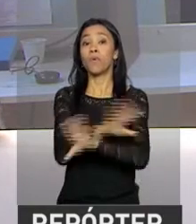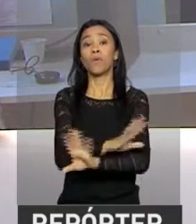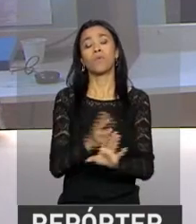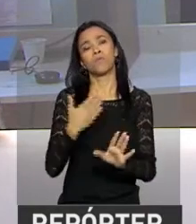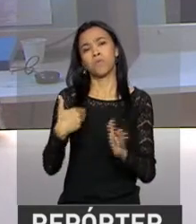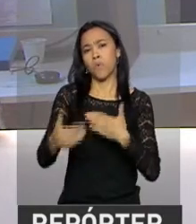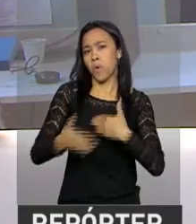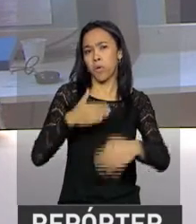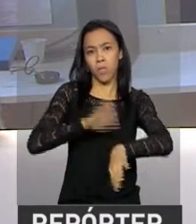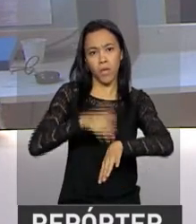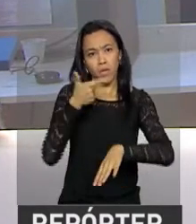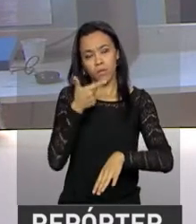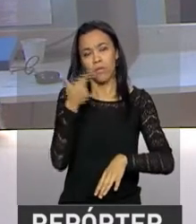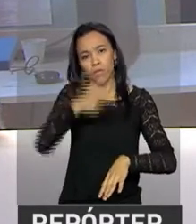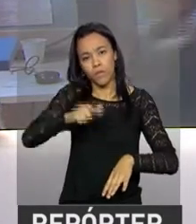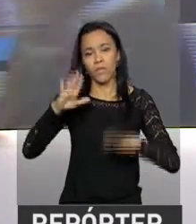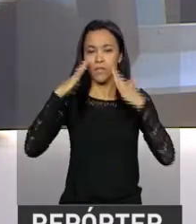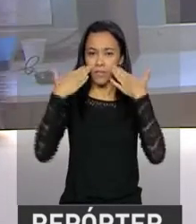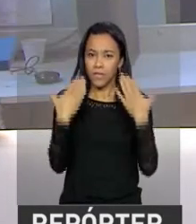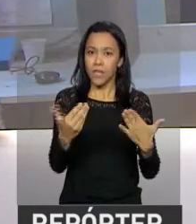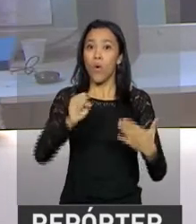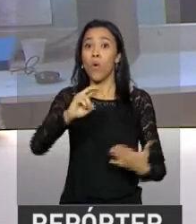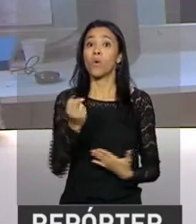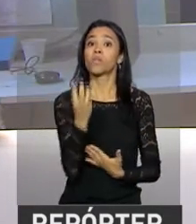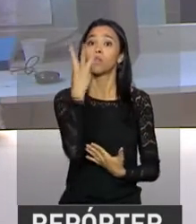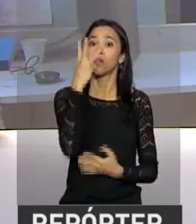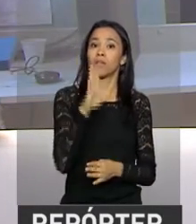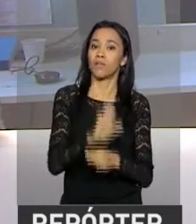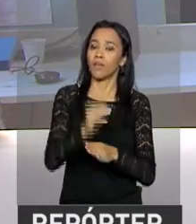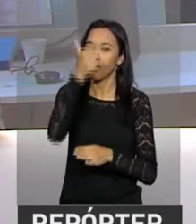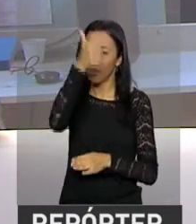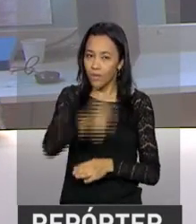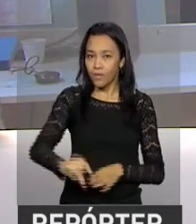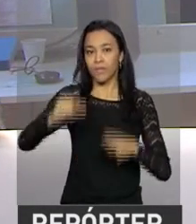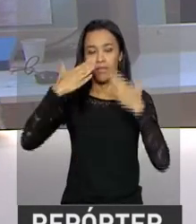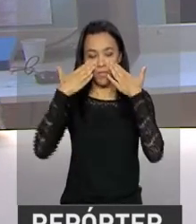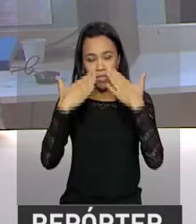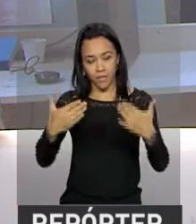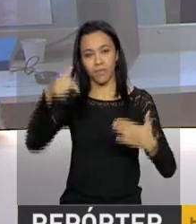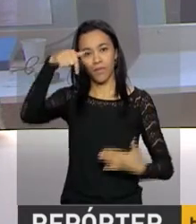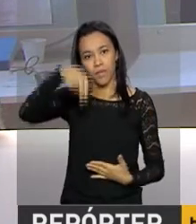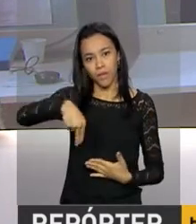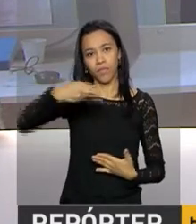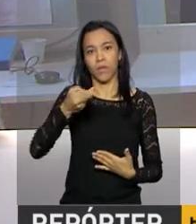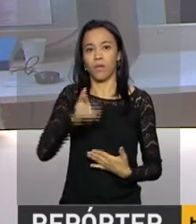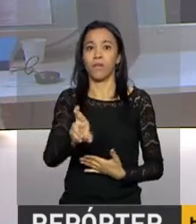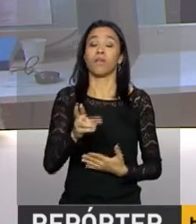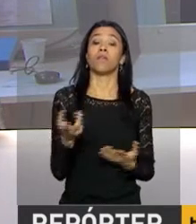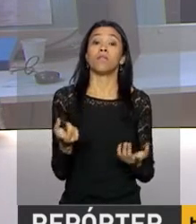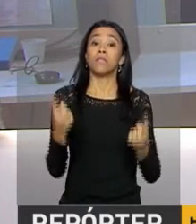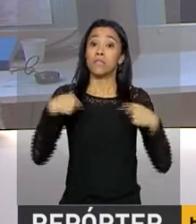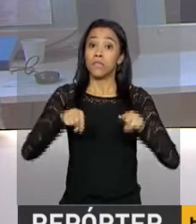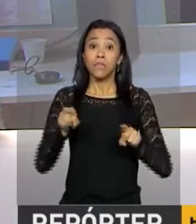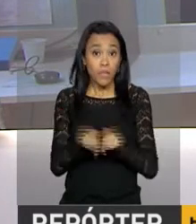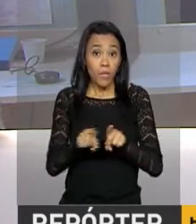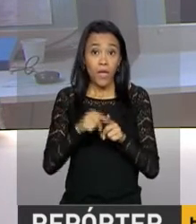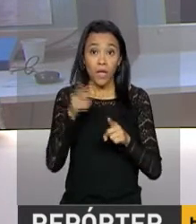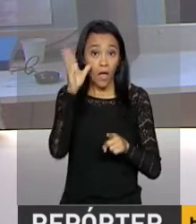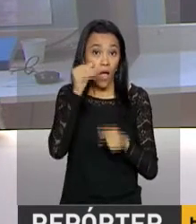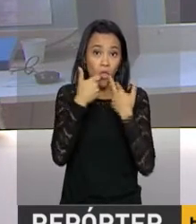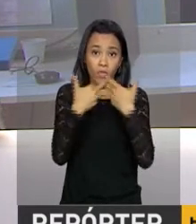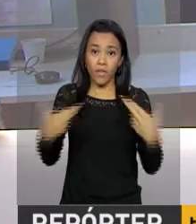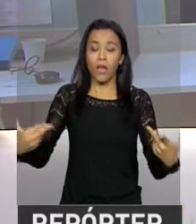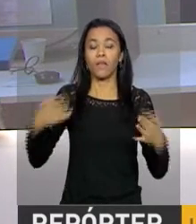momento com outras informações ou às três da tarde na próxima edição do repórter nbr acompanhe também as novidades